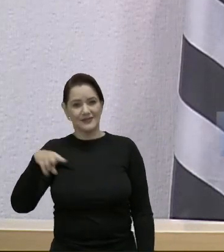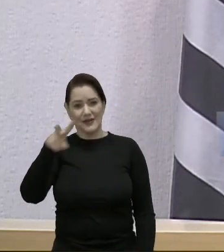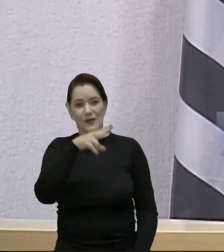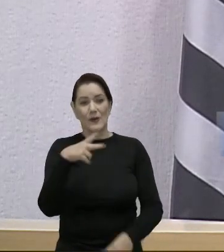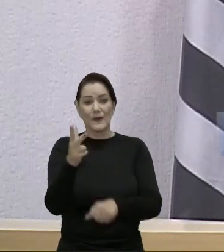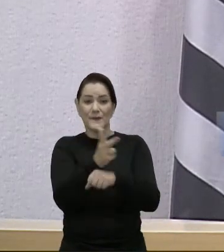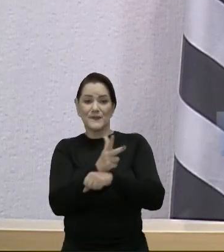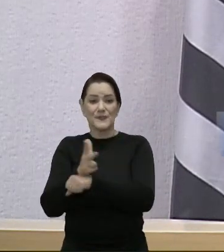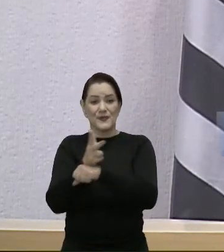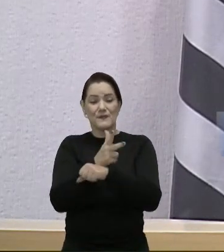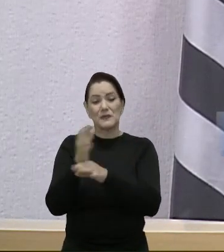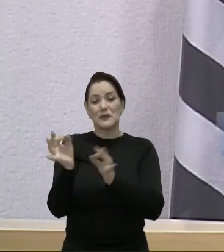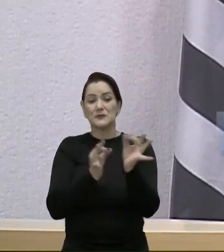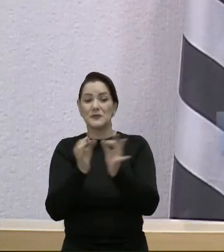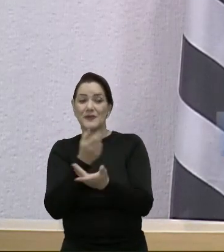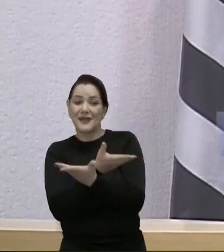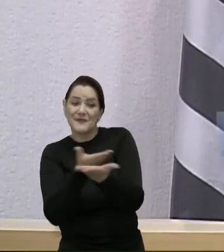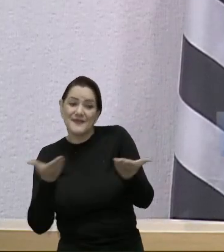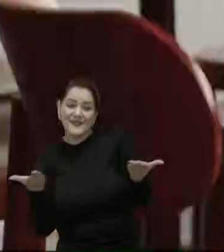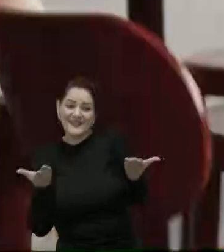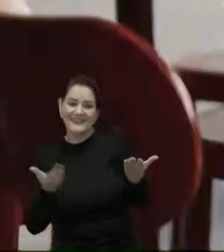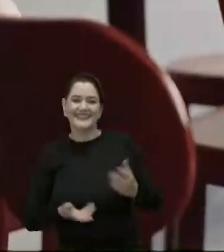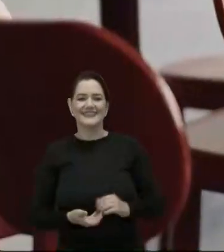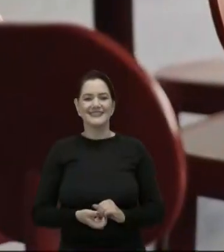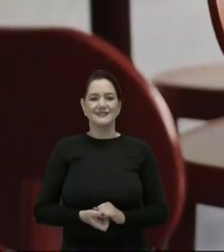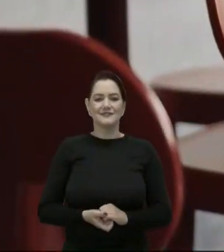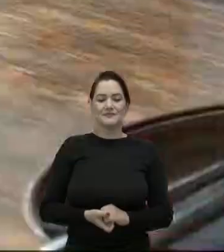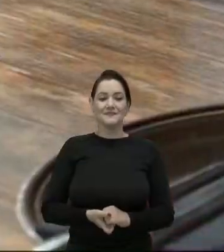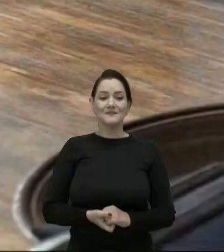vídeo preparado para vocês.